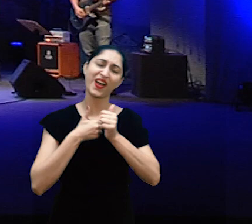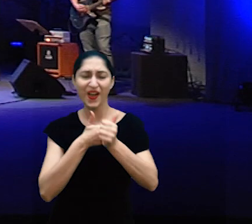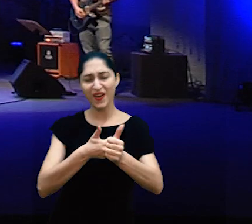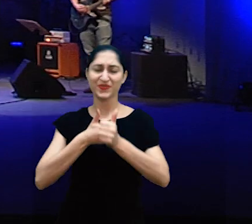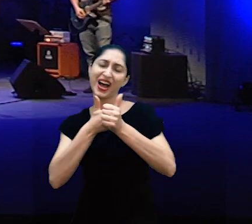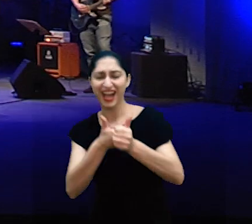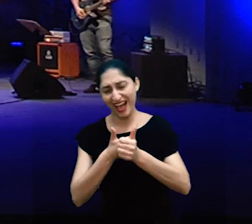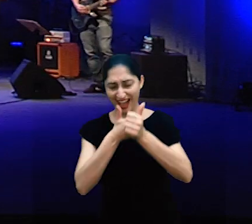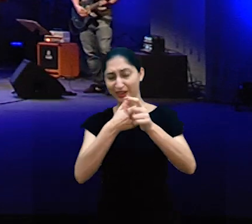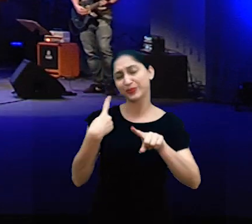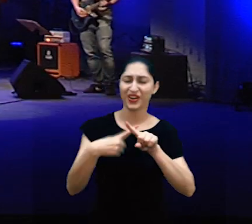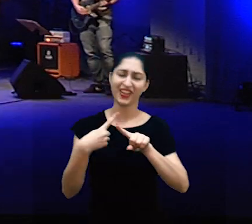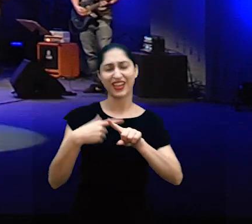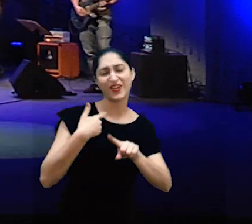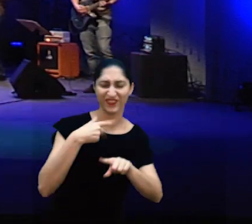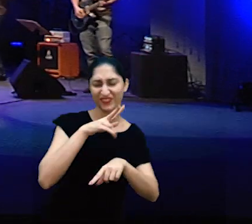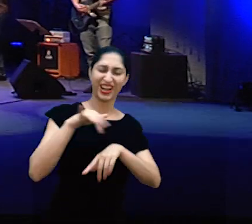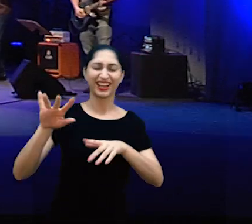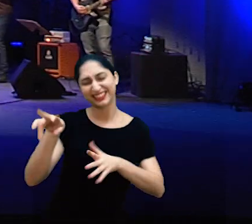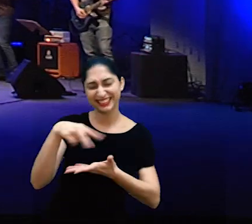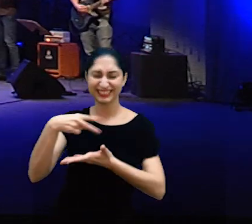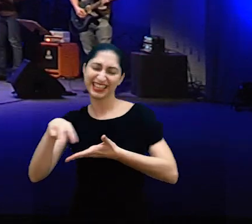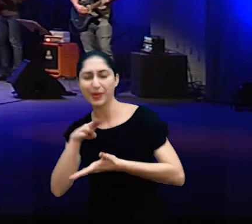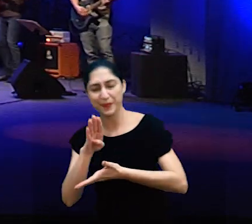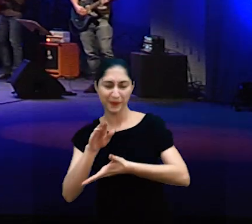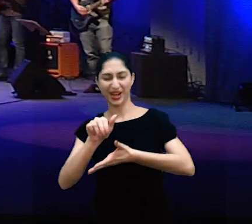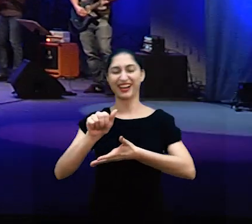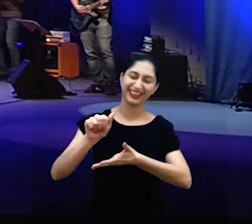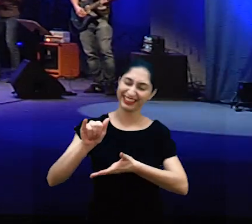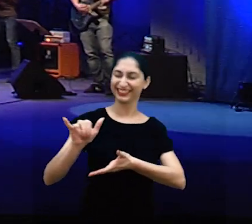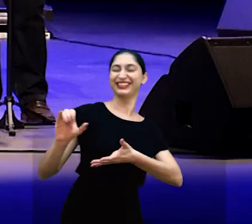seguir, pois eu vou dançar um baião.